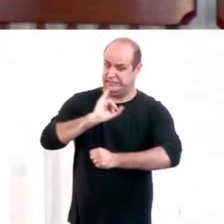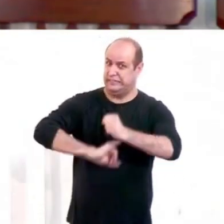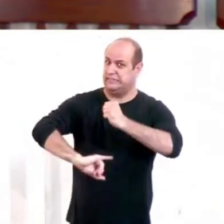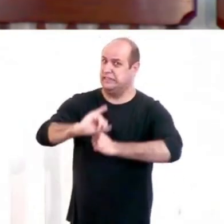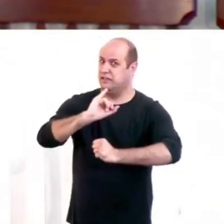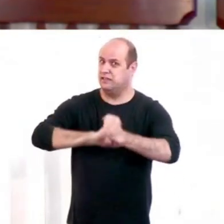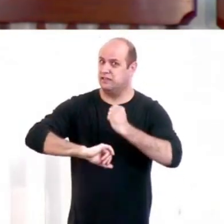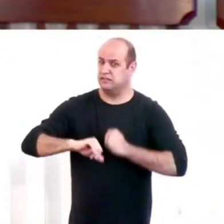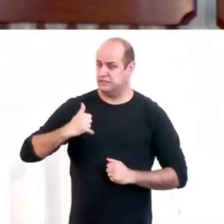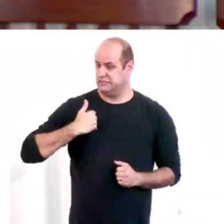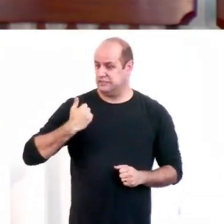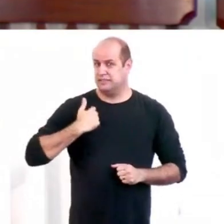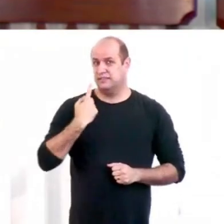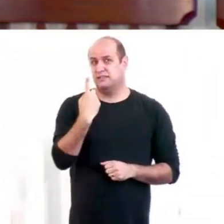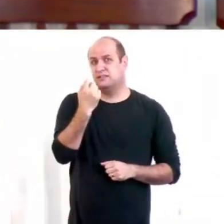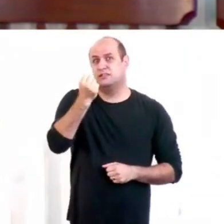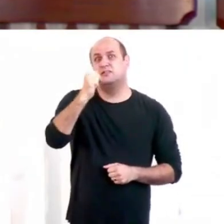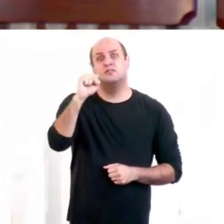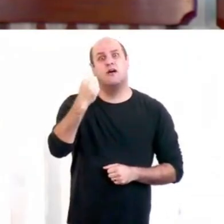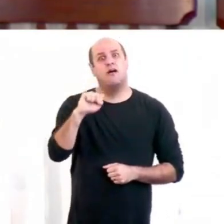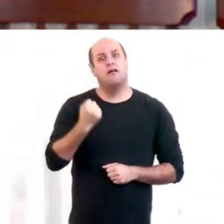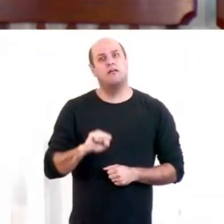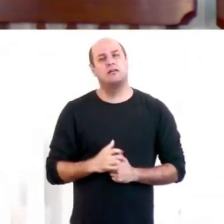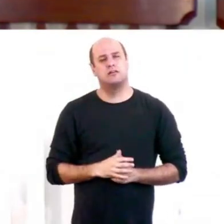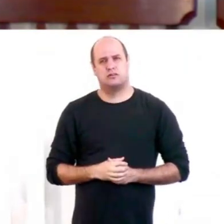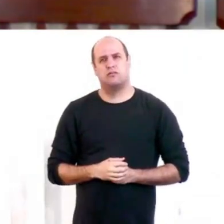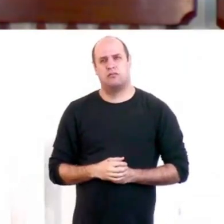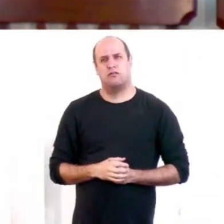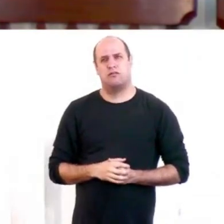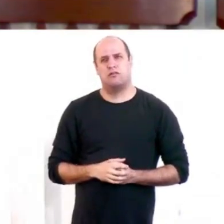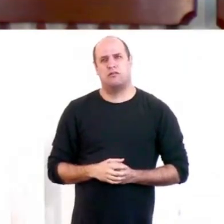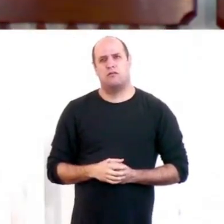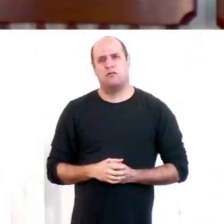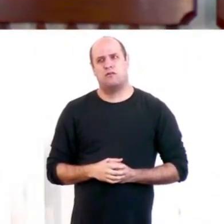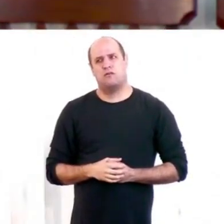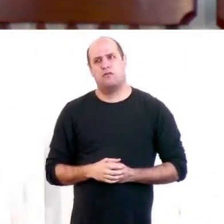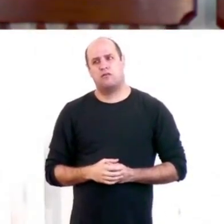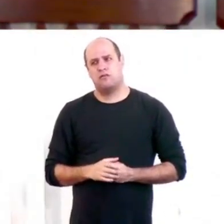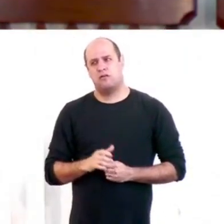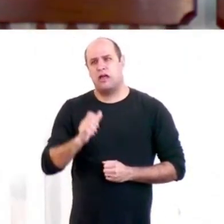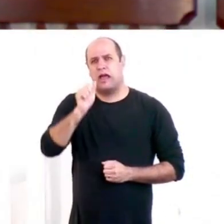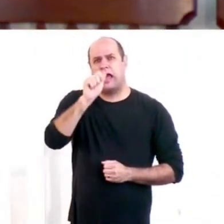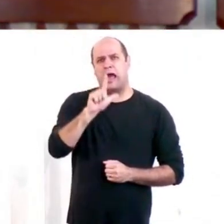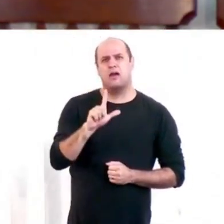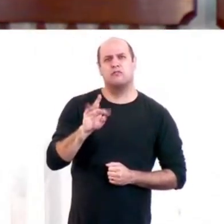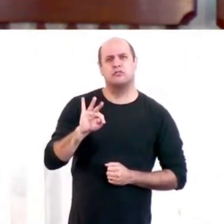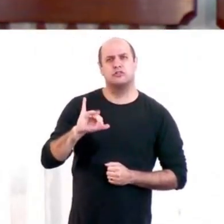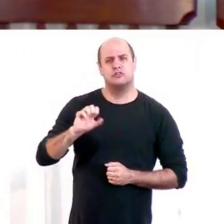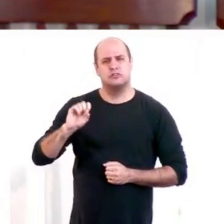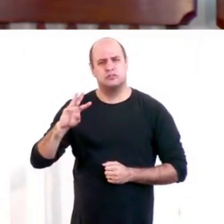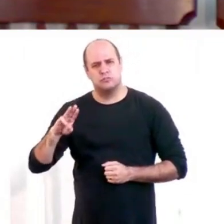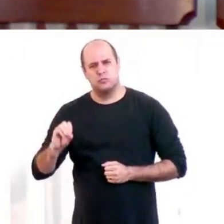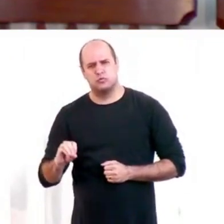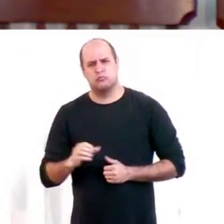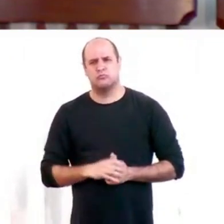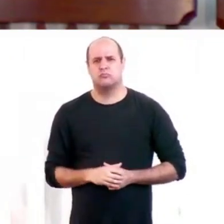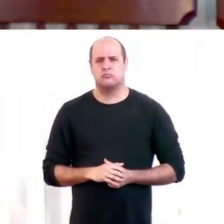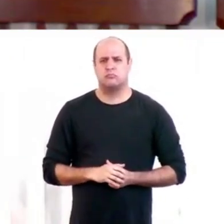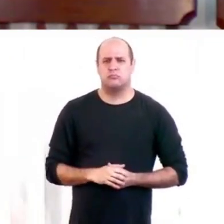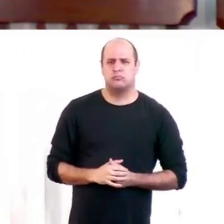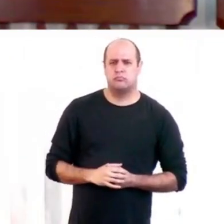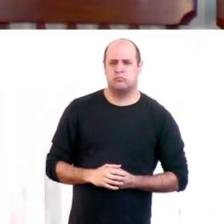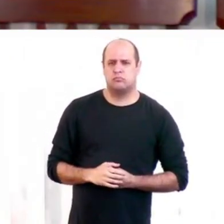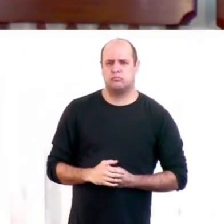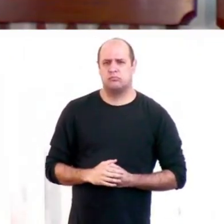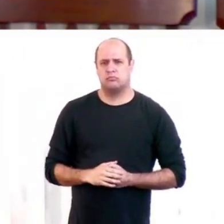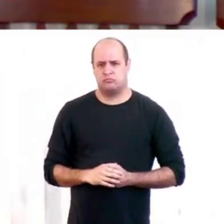18 anos, com um grau de autismo, e ele chegou na igreja dizendo, ninguém me